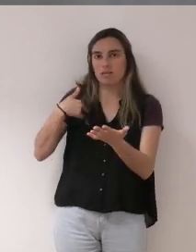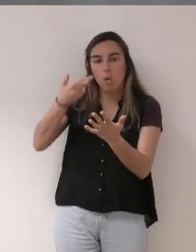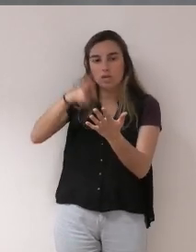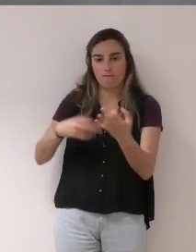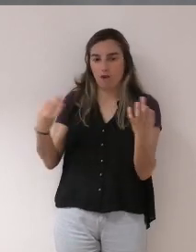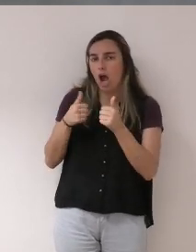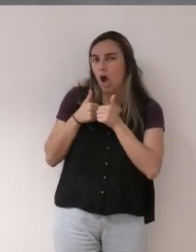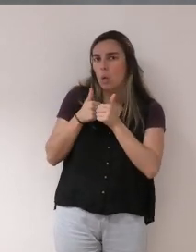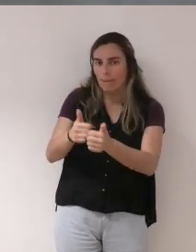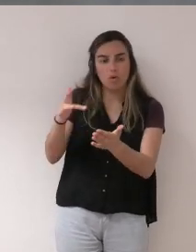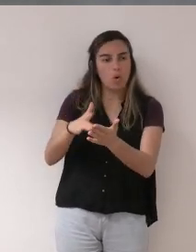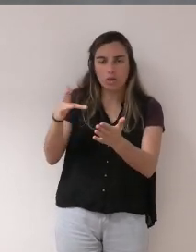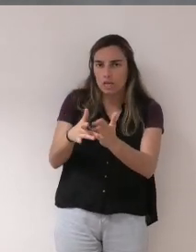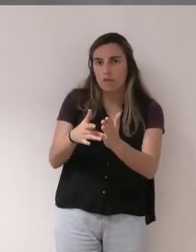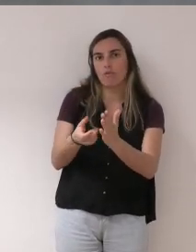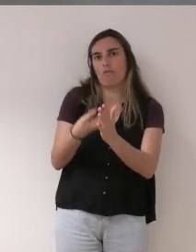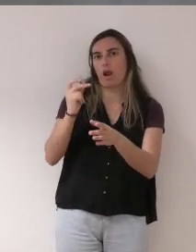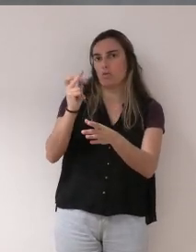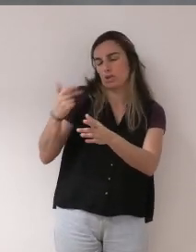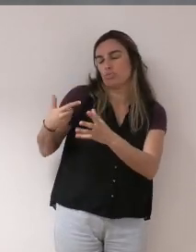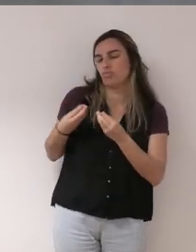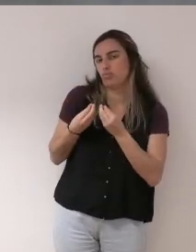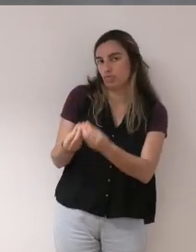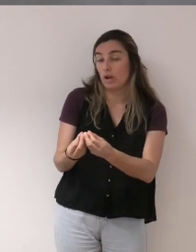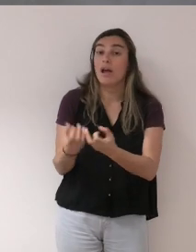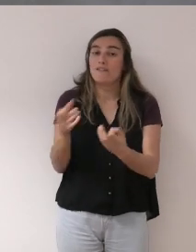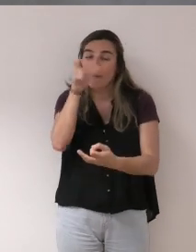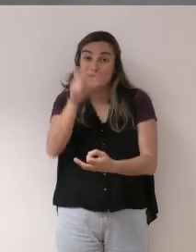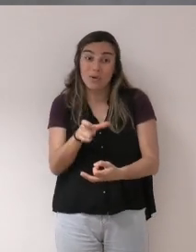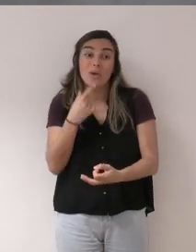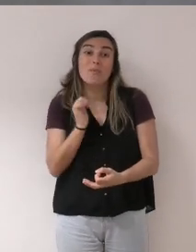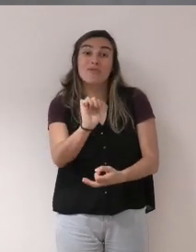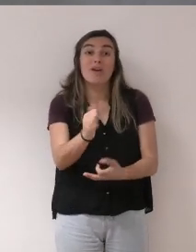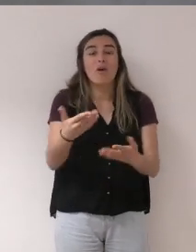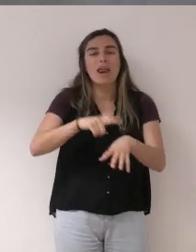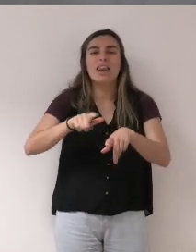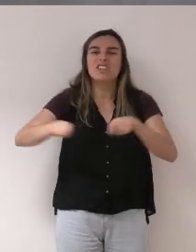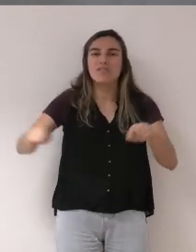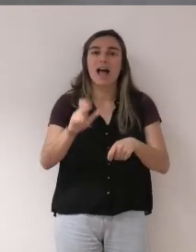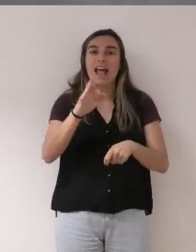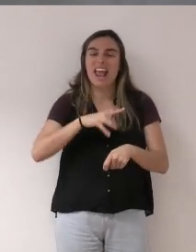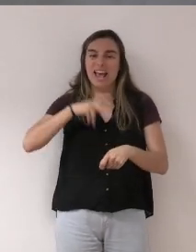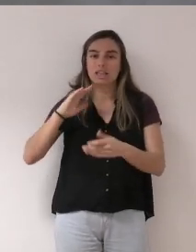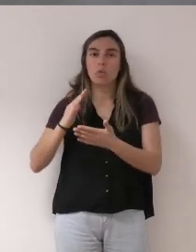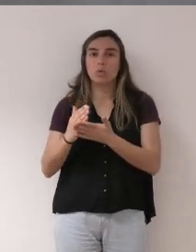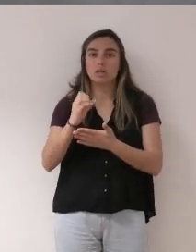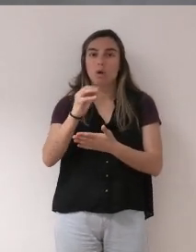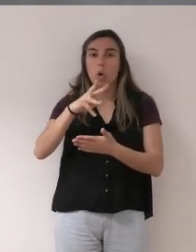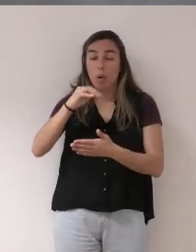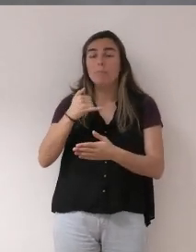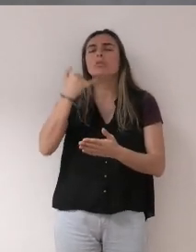livro que me acompanhou durante bastante tempo. Portanto, aqui ele chamava-se Hélder Gomes. Mas depois, por exemplo,